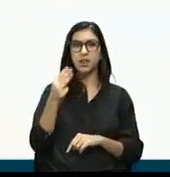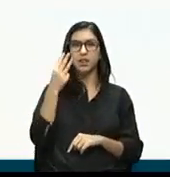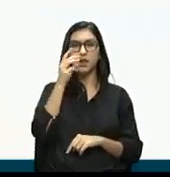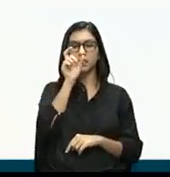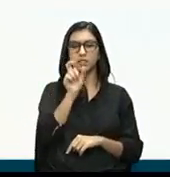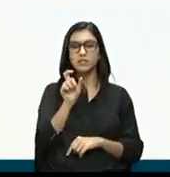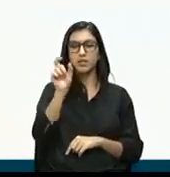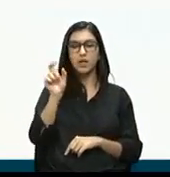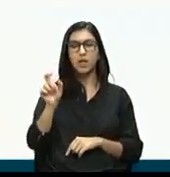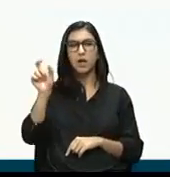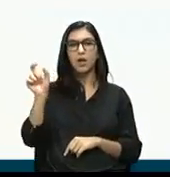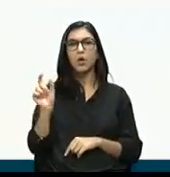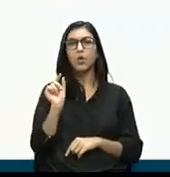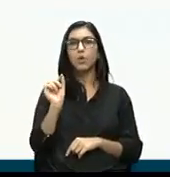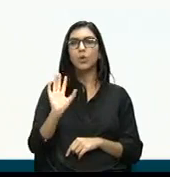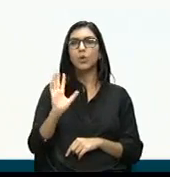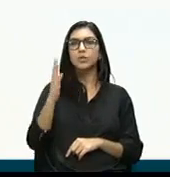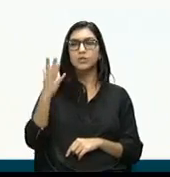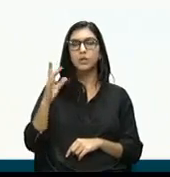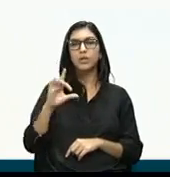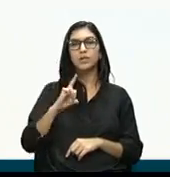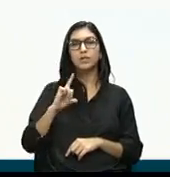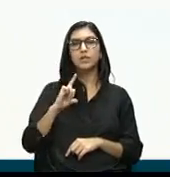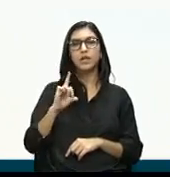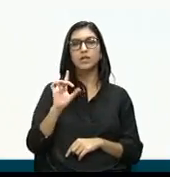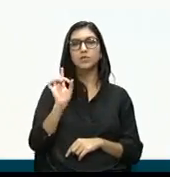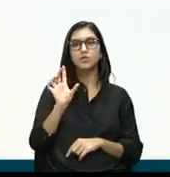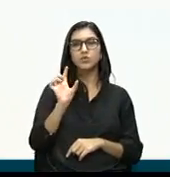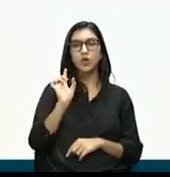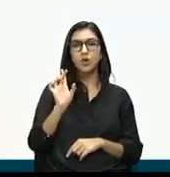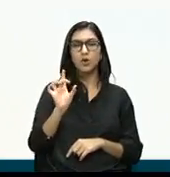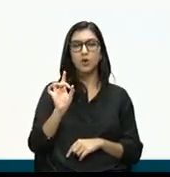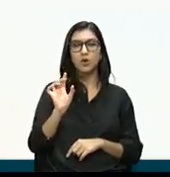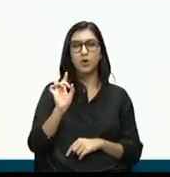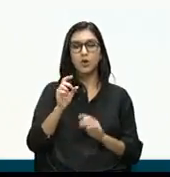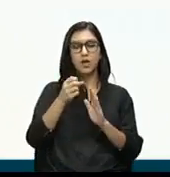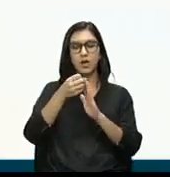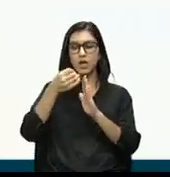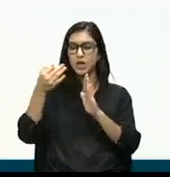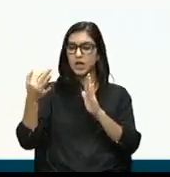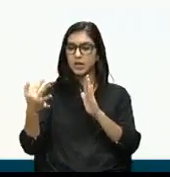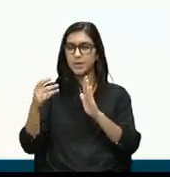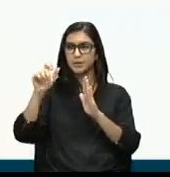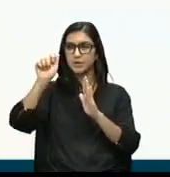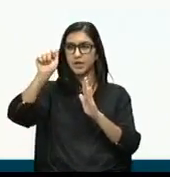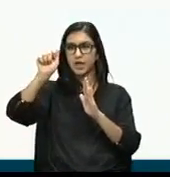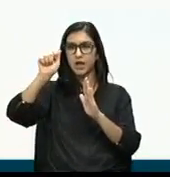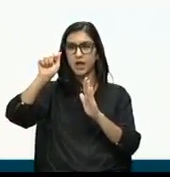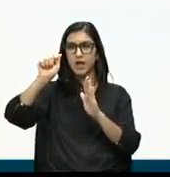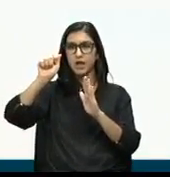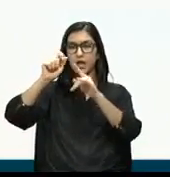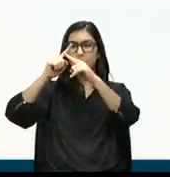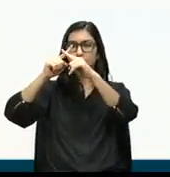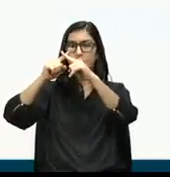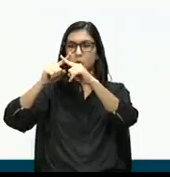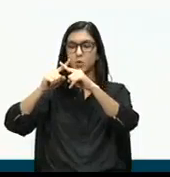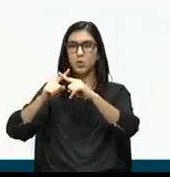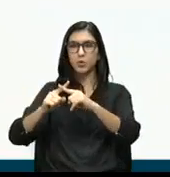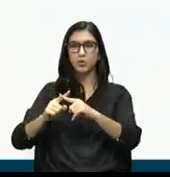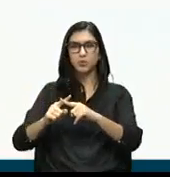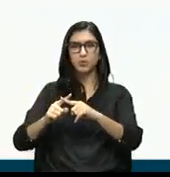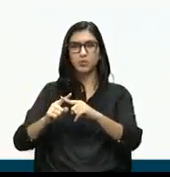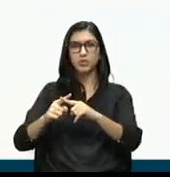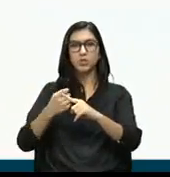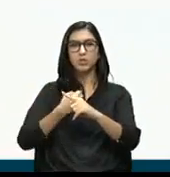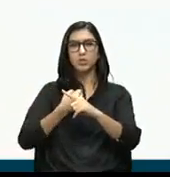que aconteceu? Apenas os elementos da matriz A foram multiplicados